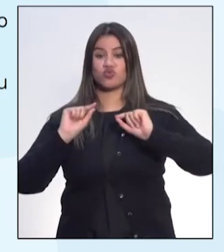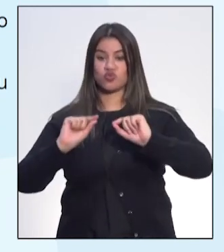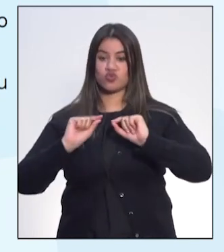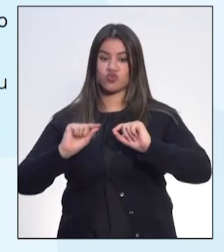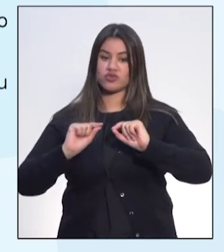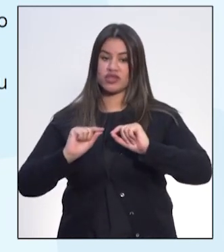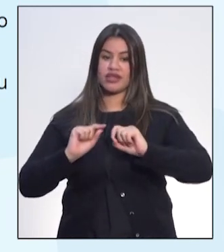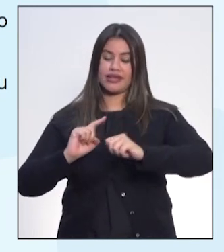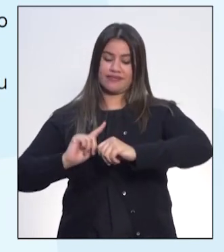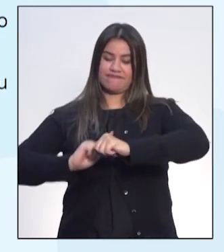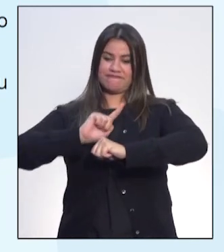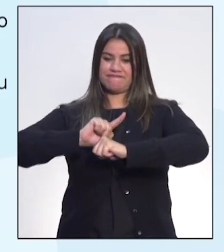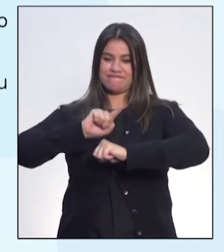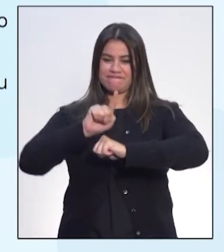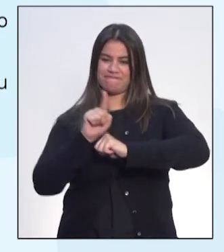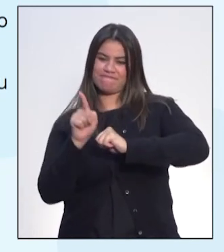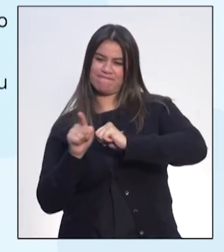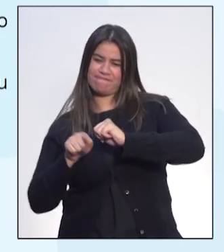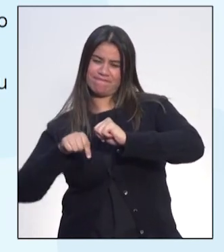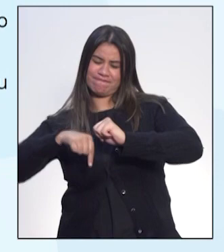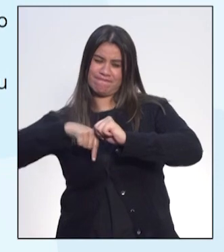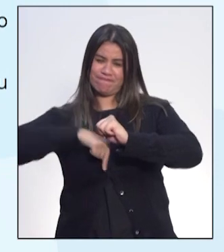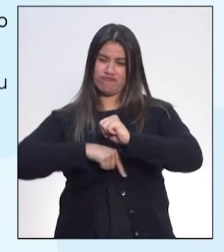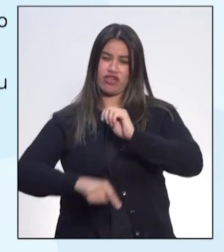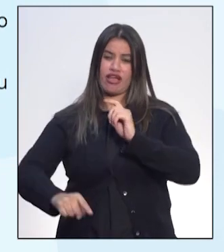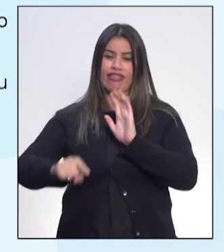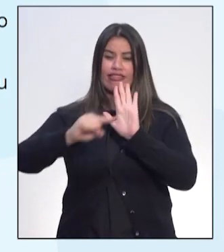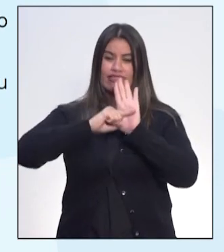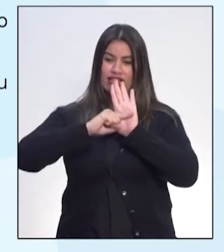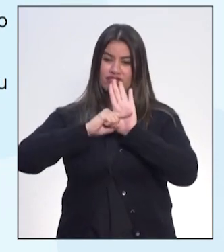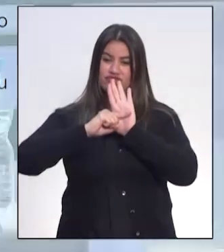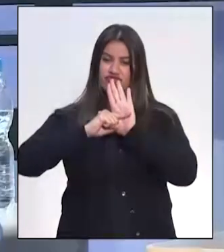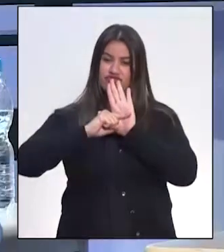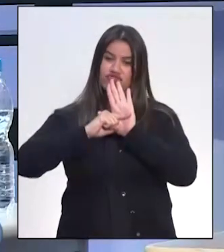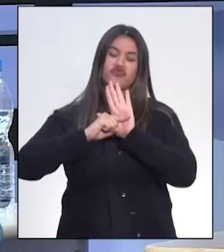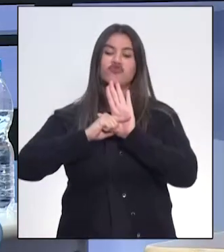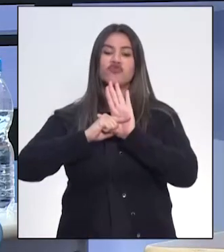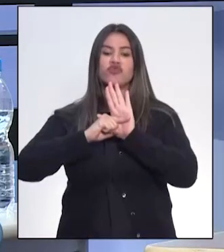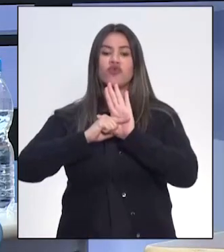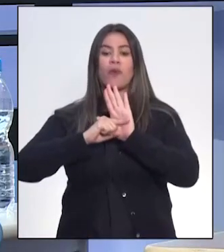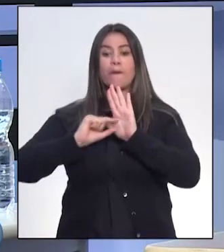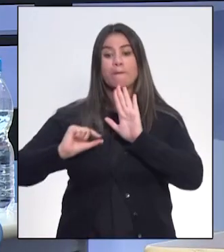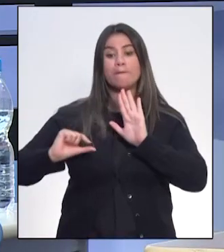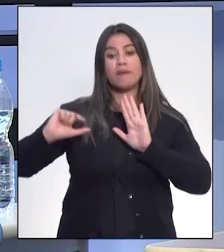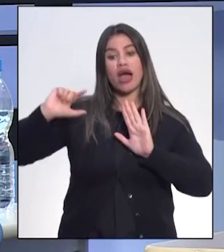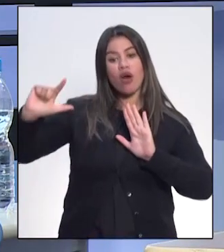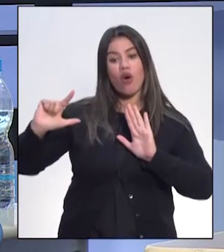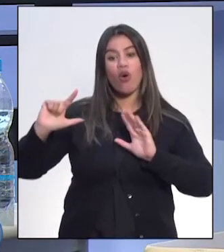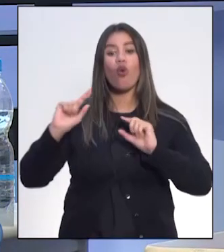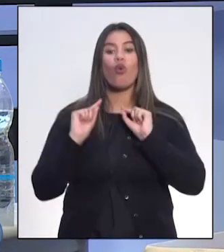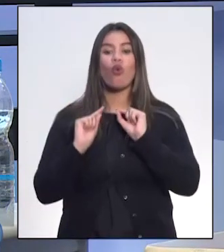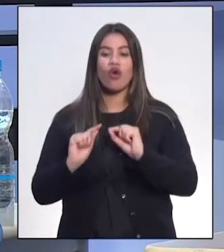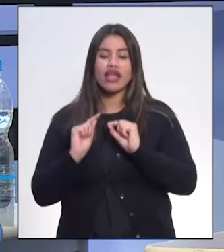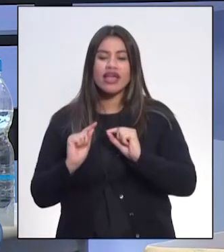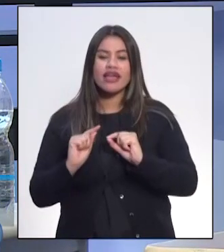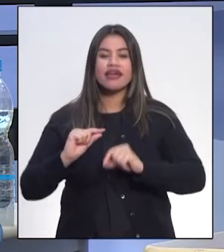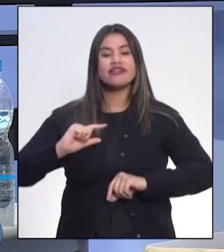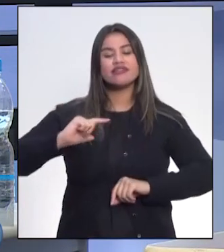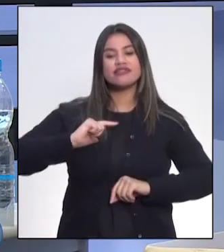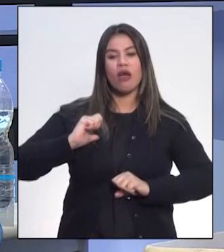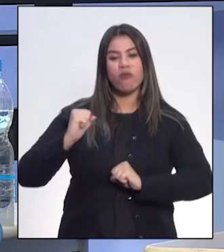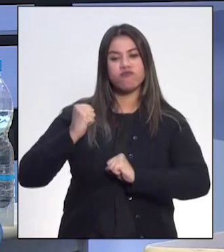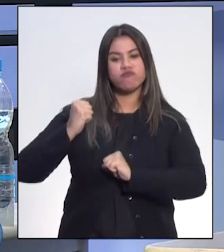uma eletronegatividade muito maior, né? Quanto maior a sua eletronegatividade, isso quer dizer o quê? Que ele tem uma